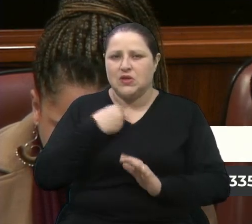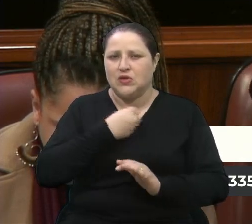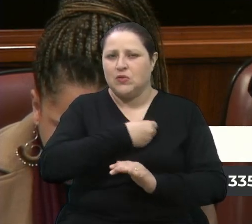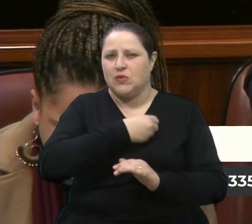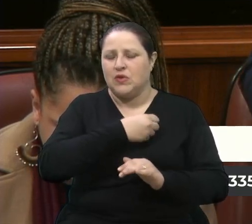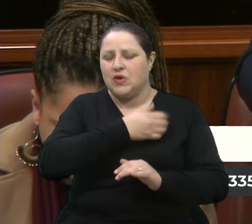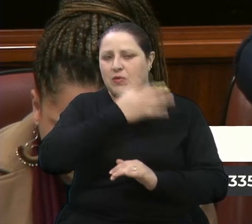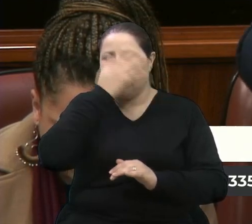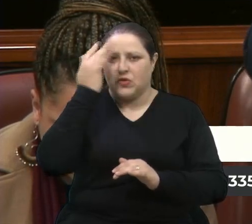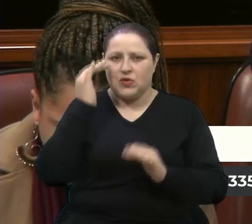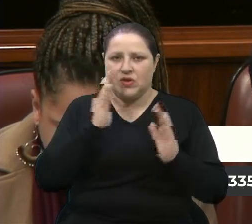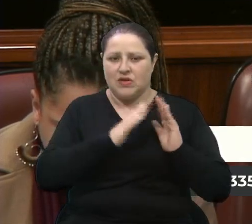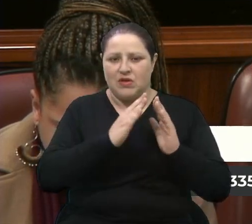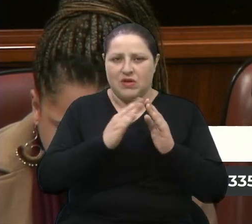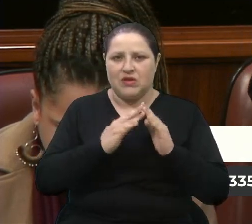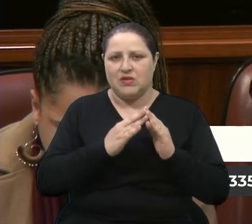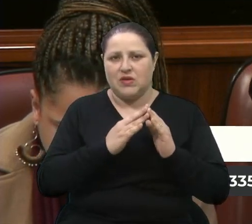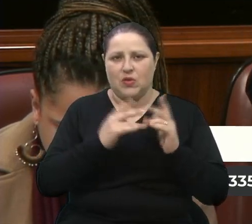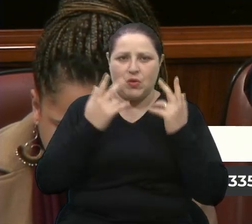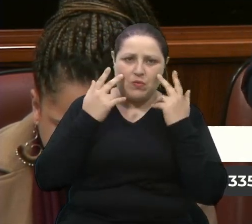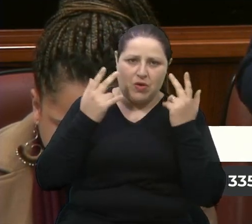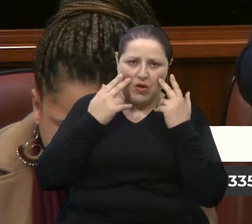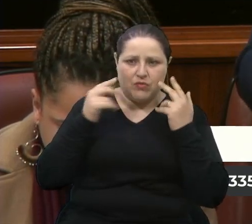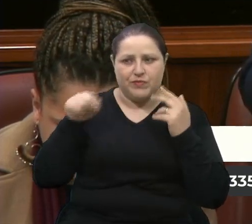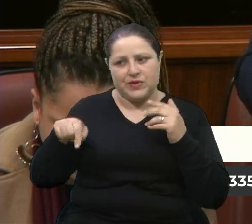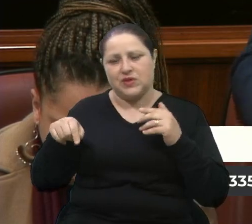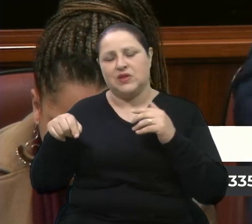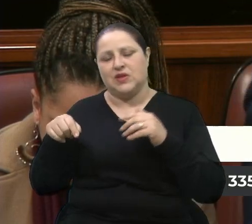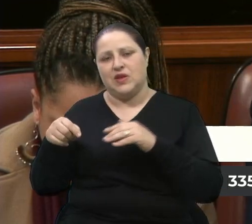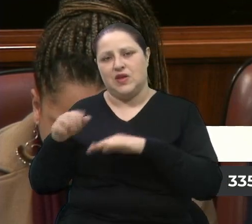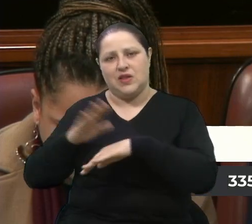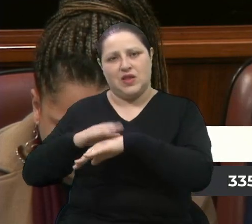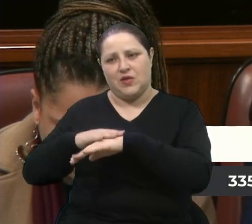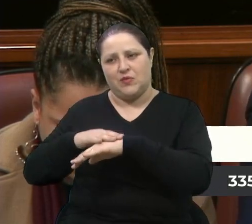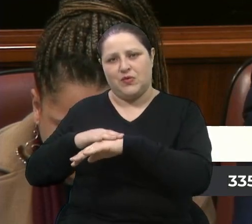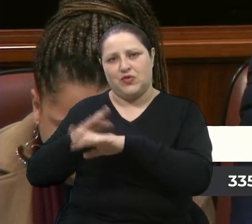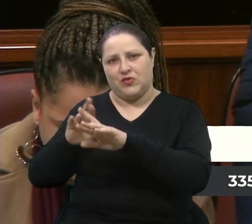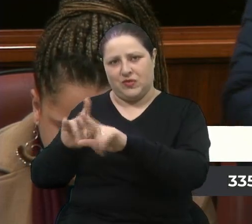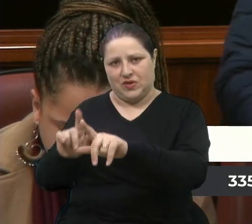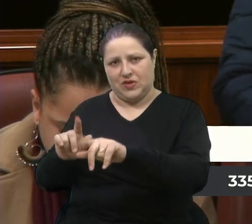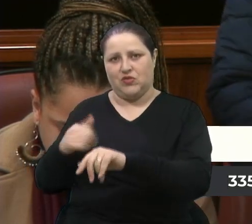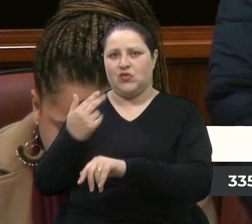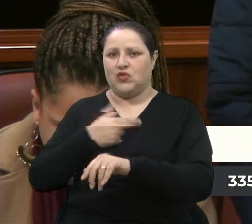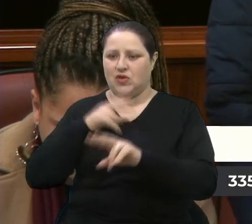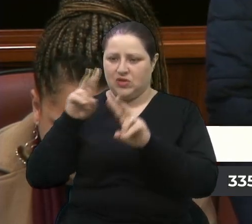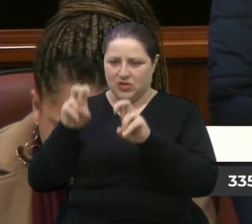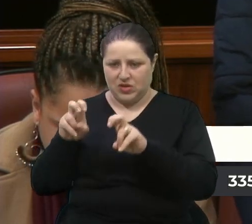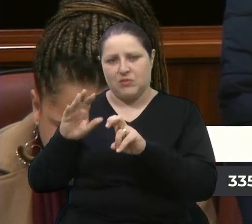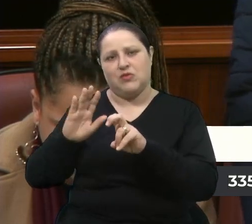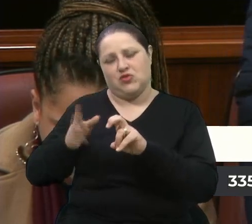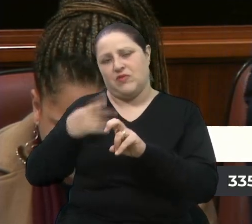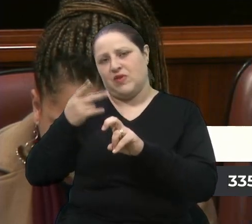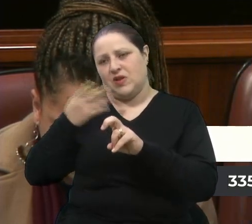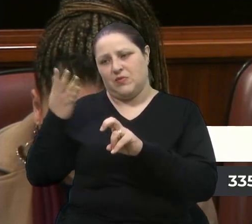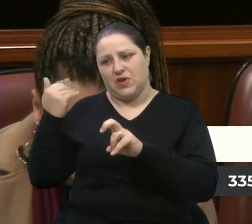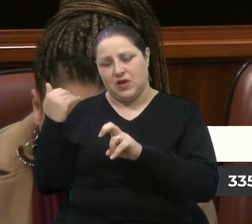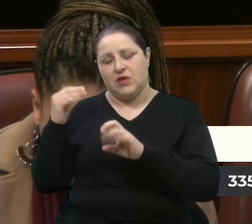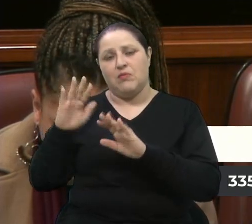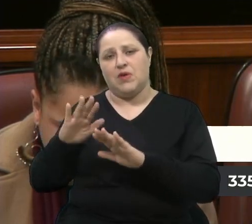tratamos desse tema e não avançamos, né? Porque a administração entendeu que não